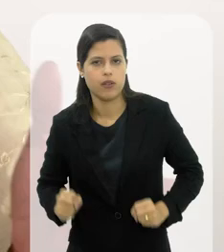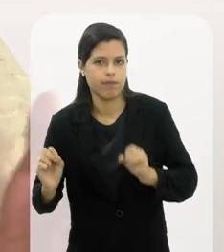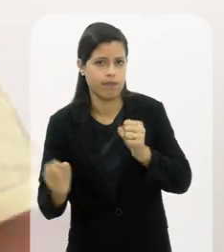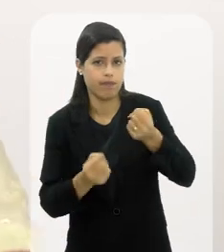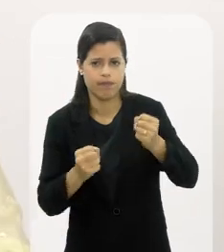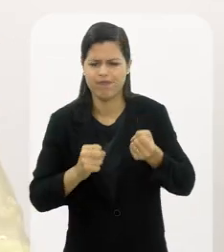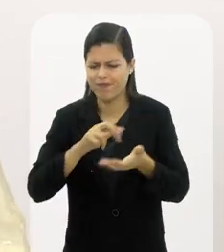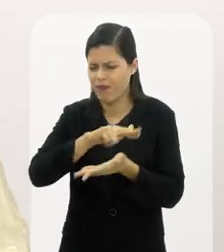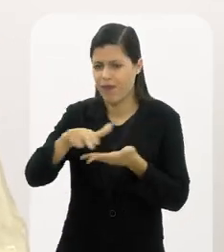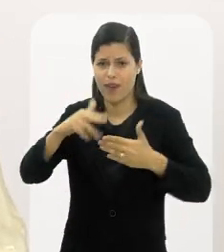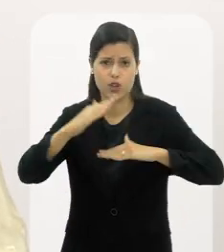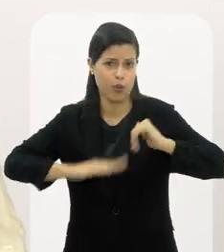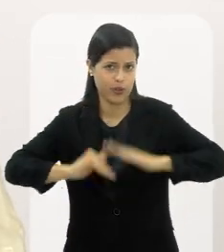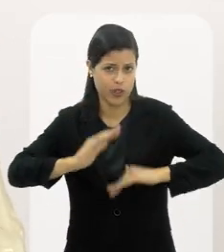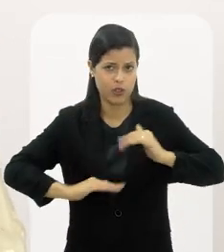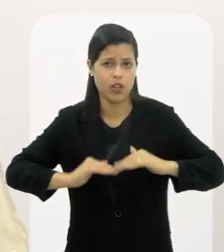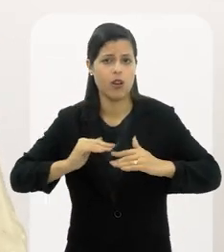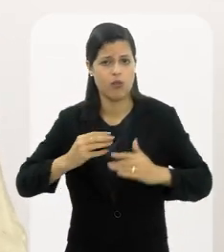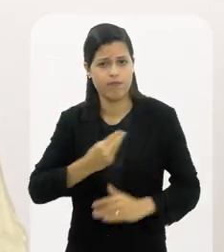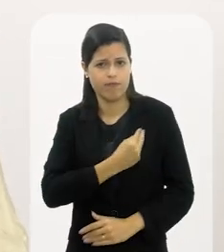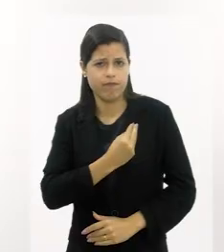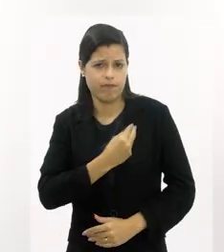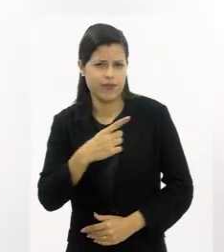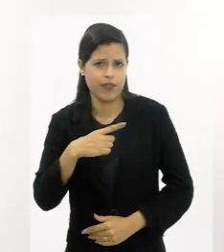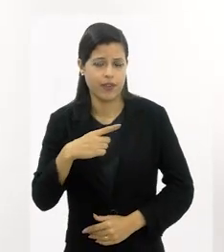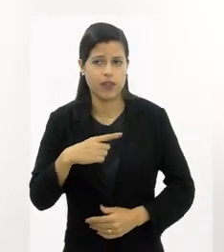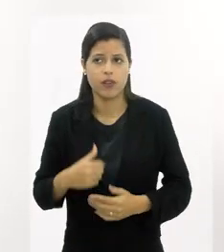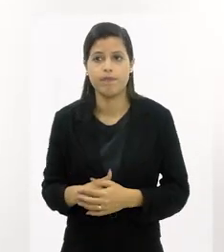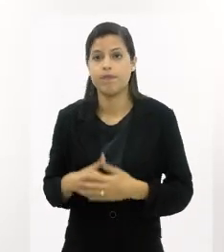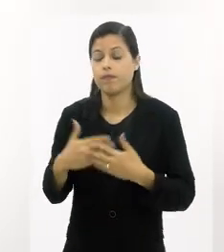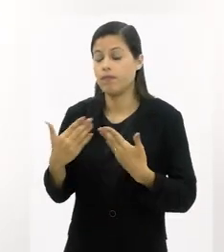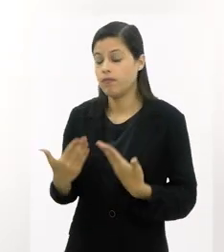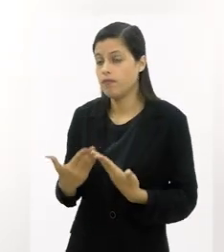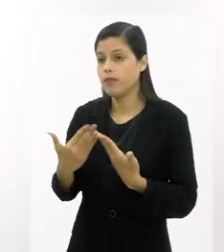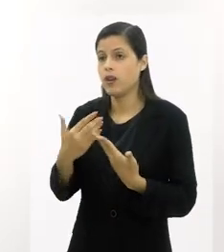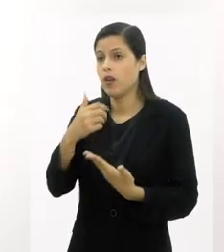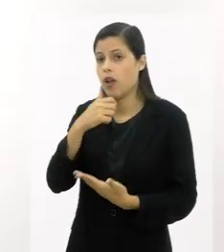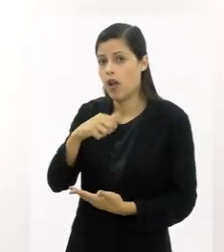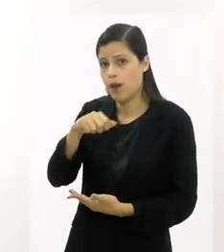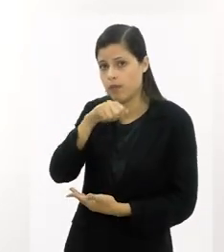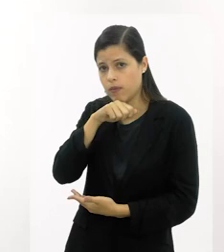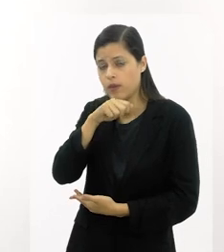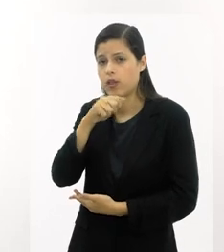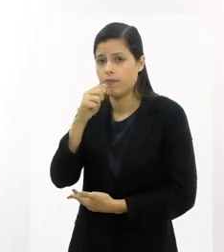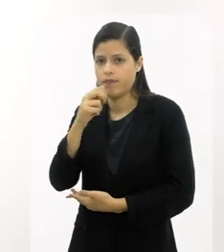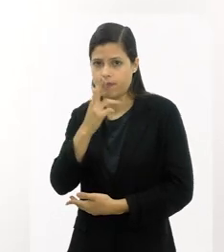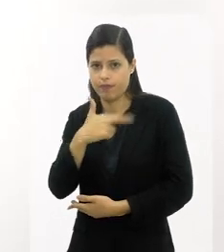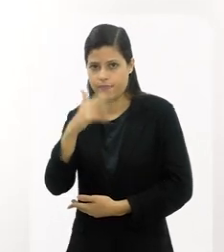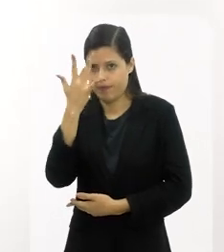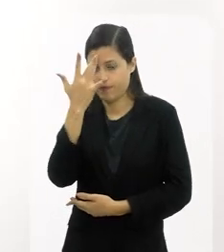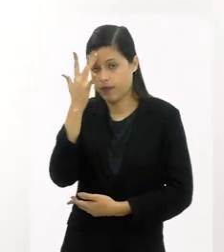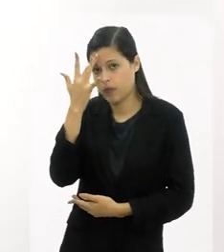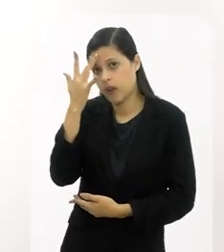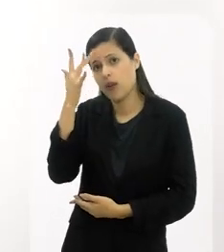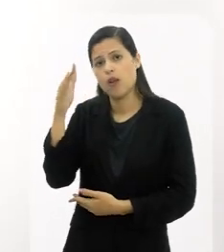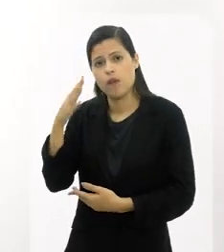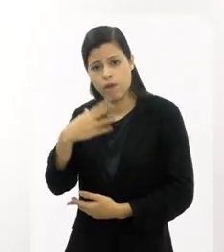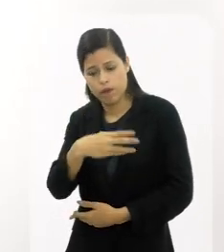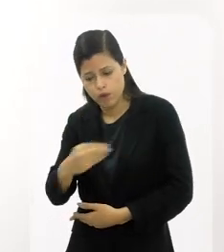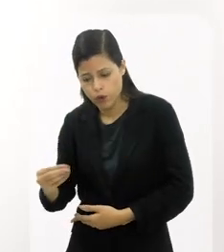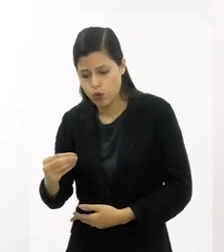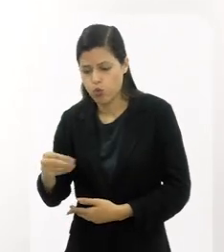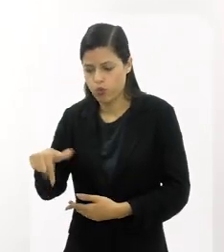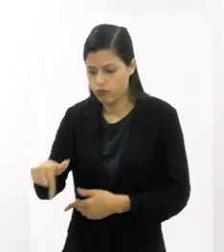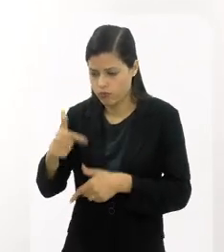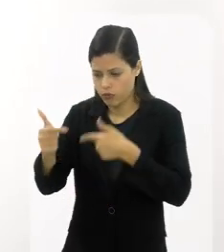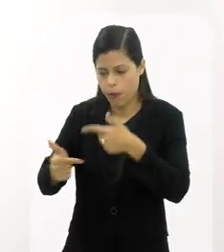ver pessoas de todos os cargos, de todas as profissões. Então, as uma mães, mãe Hare Krishna, ela segue, ela coloca seu filho para estudar. Sim.